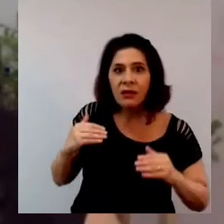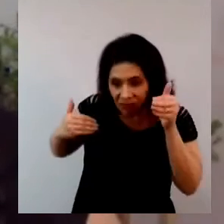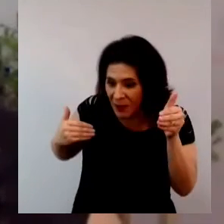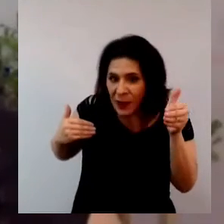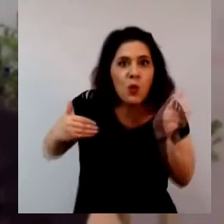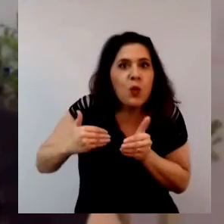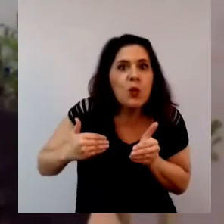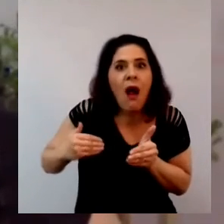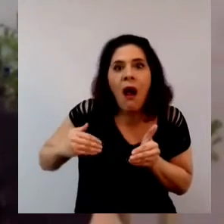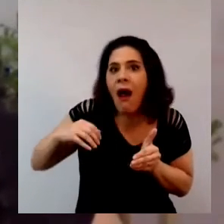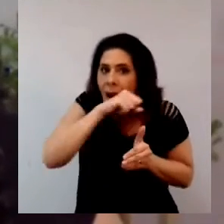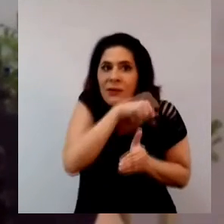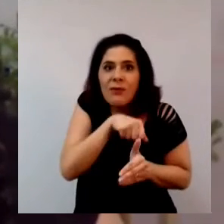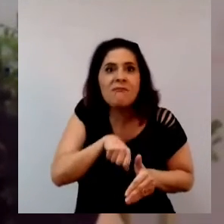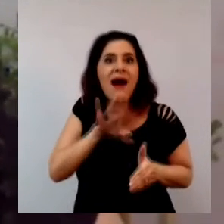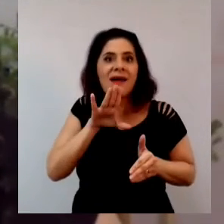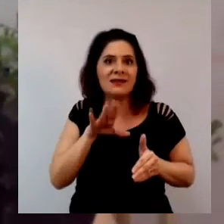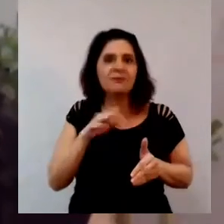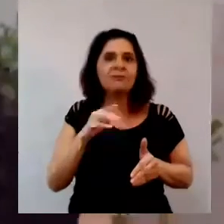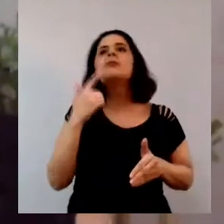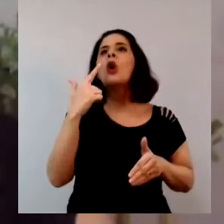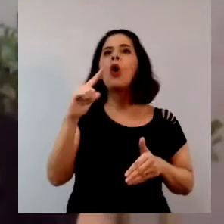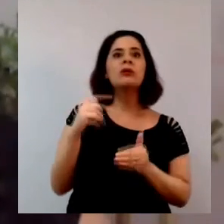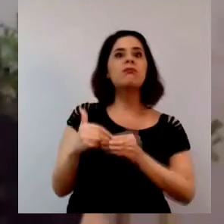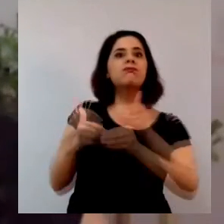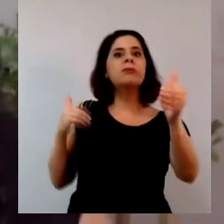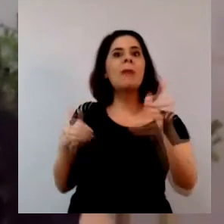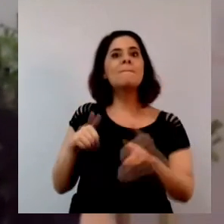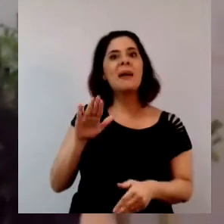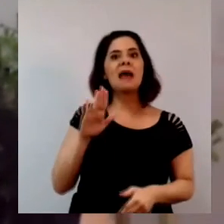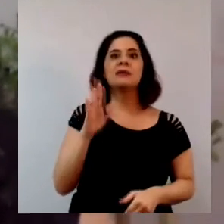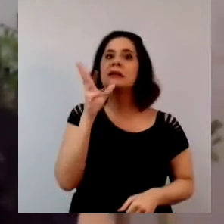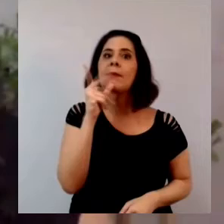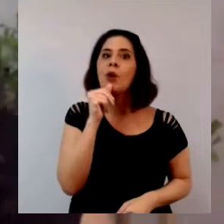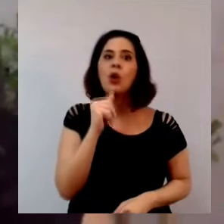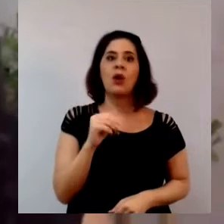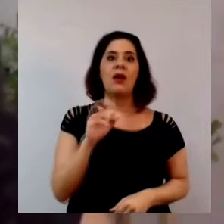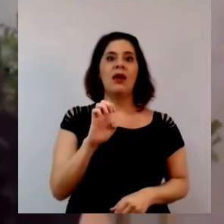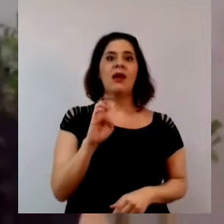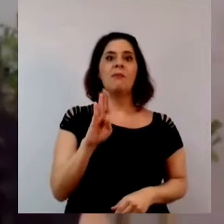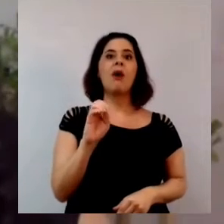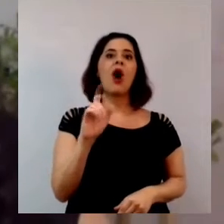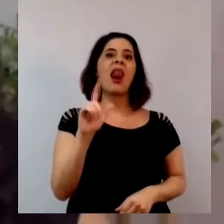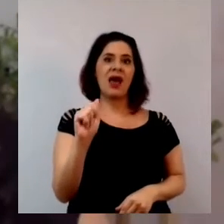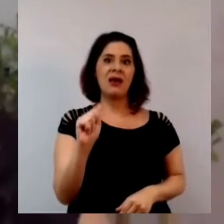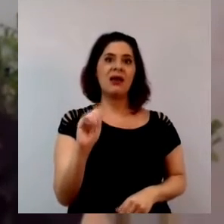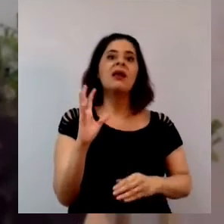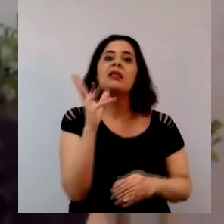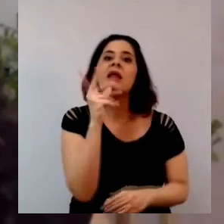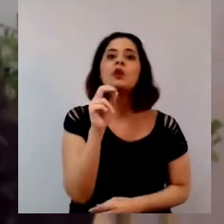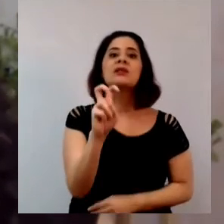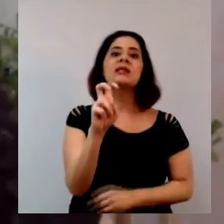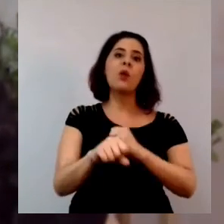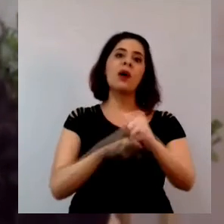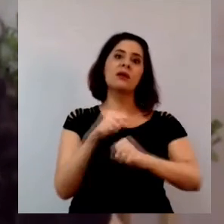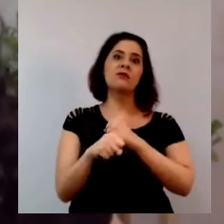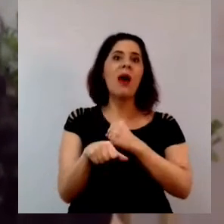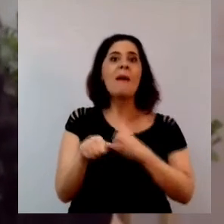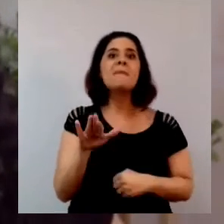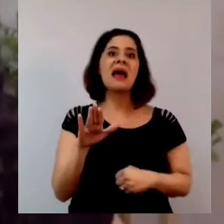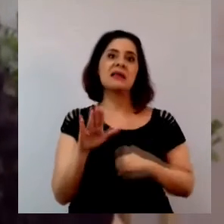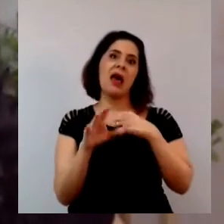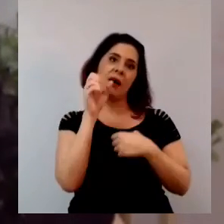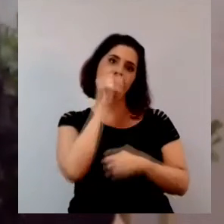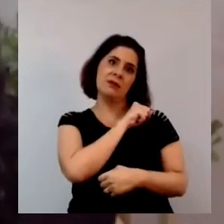conhece foi a da Ebola, né, que demorou 5 anos, a gente está com 1 ano aí, caminhando para 1 ano de epidemia, e a gente já tem várias